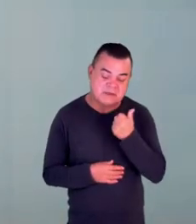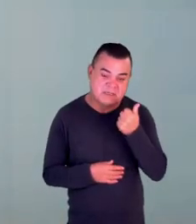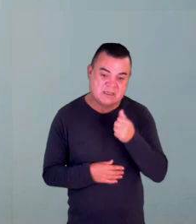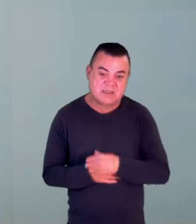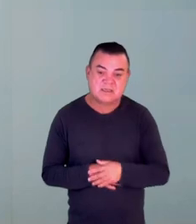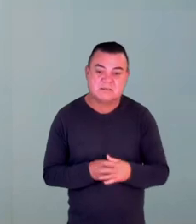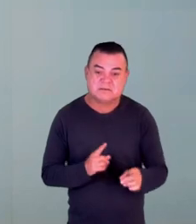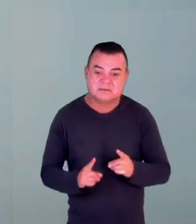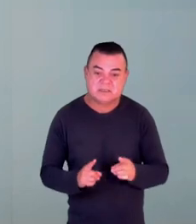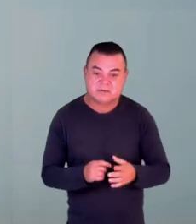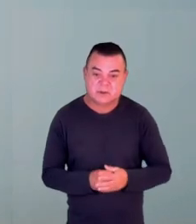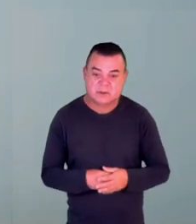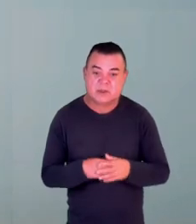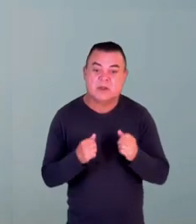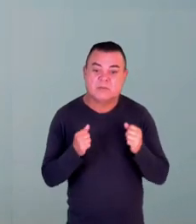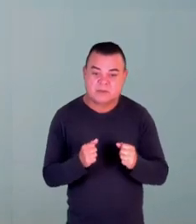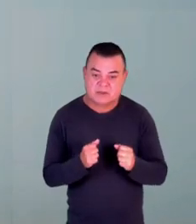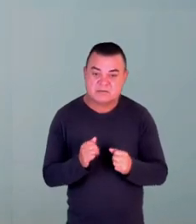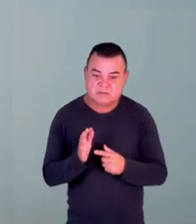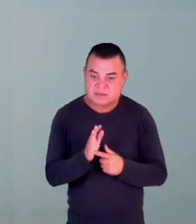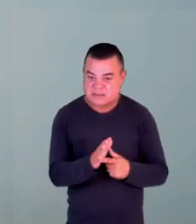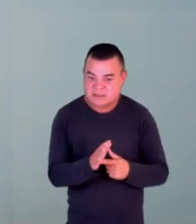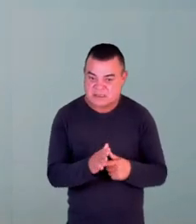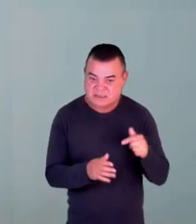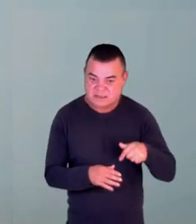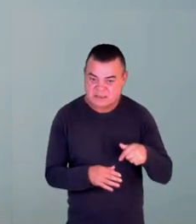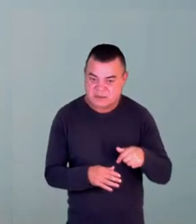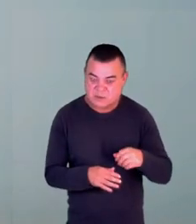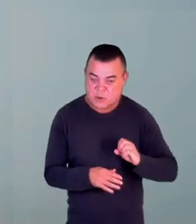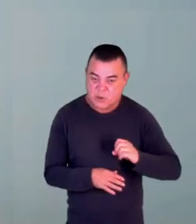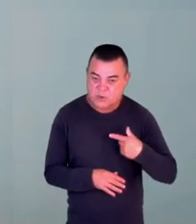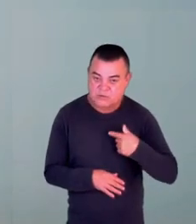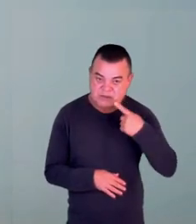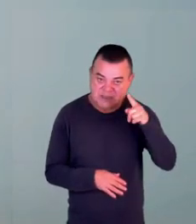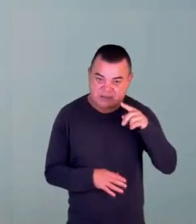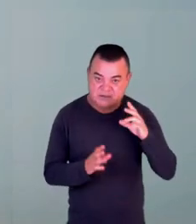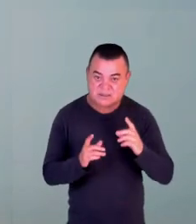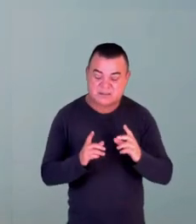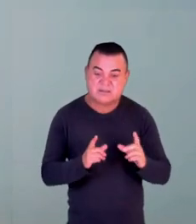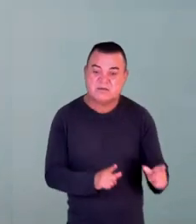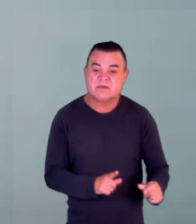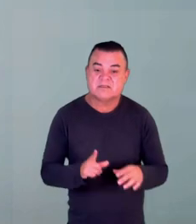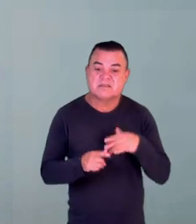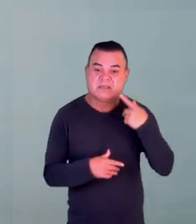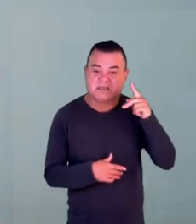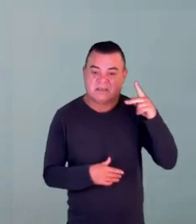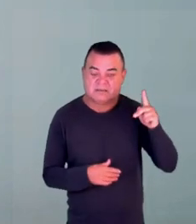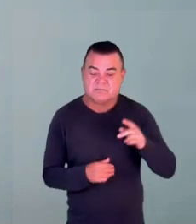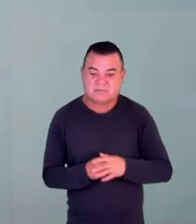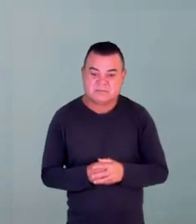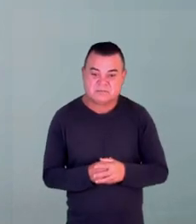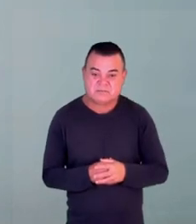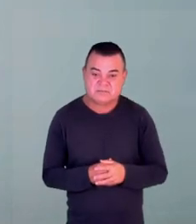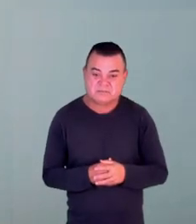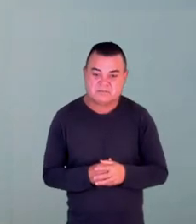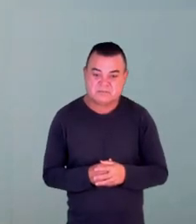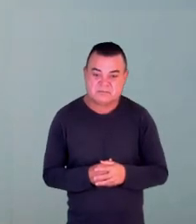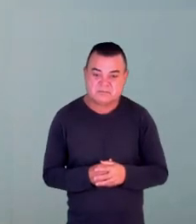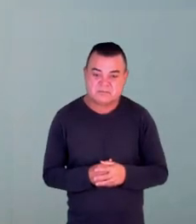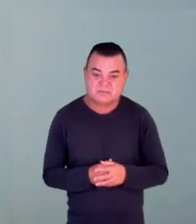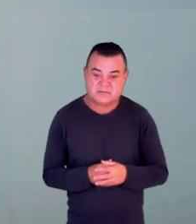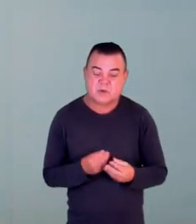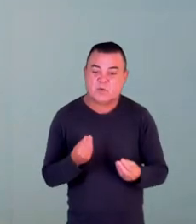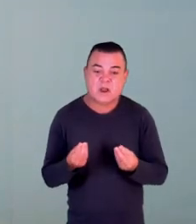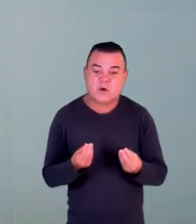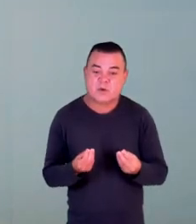posso apresentar direto por aqui ou vocês apresentam por aí que eu já mandei PR administração como que é